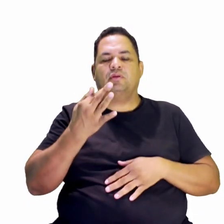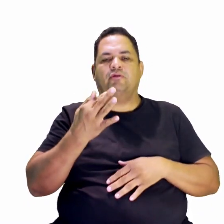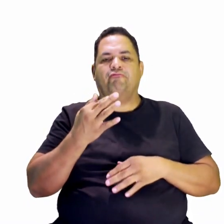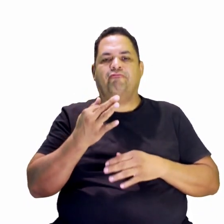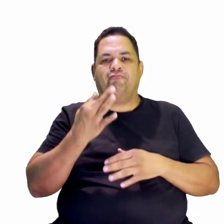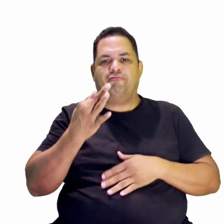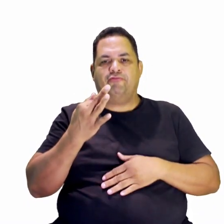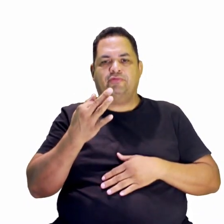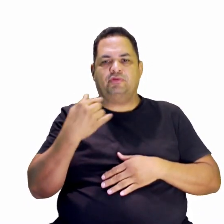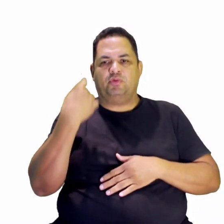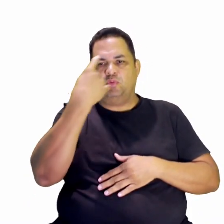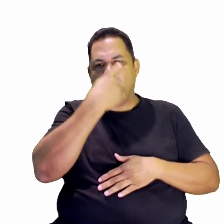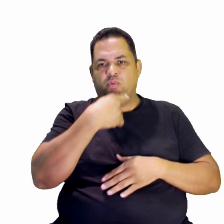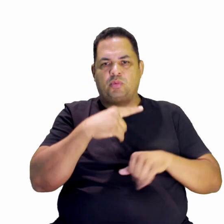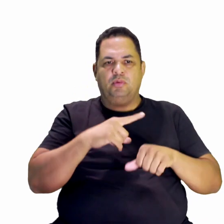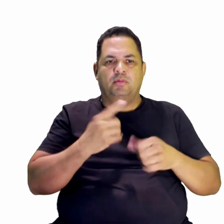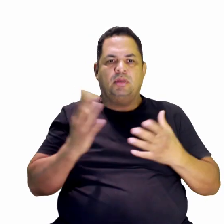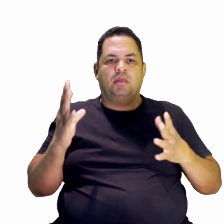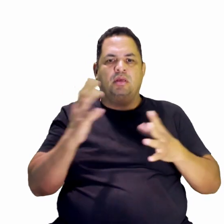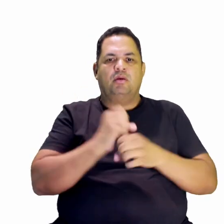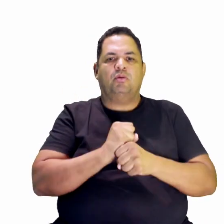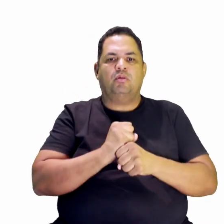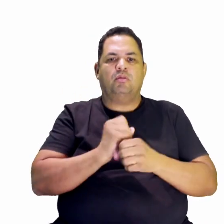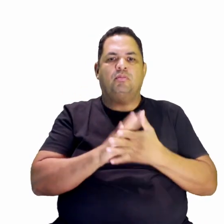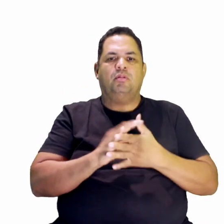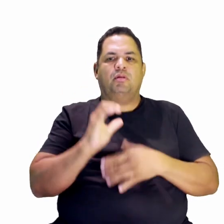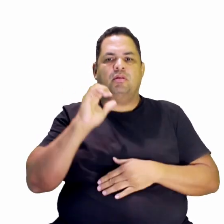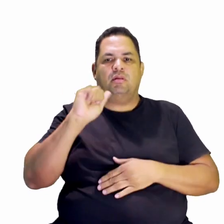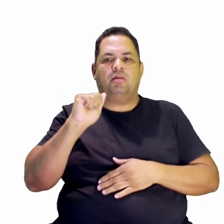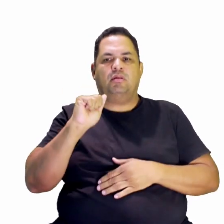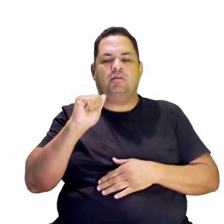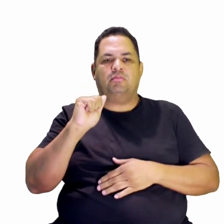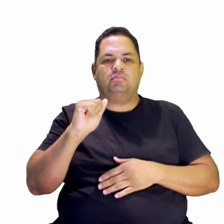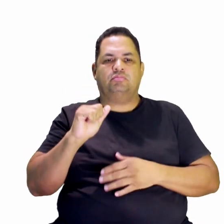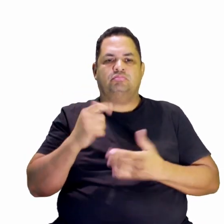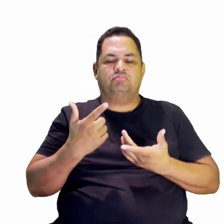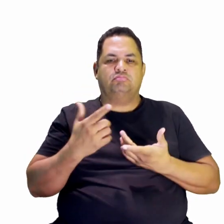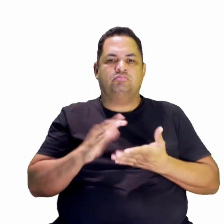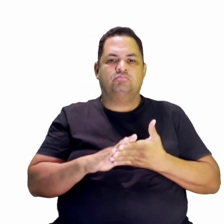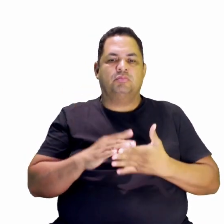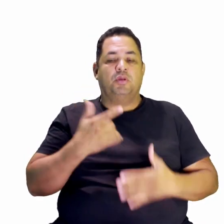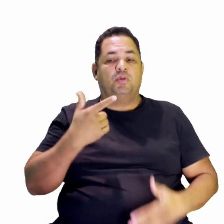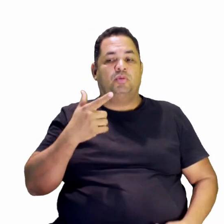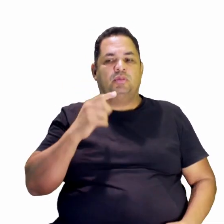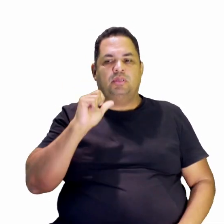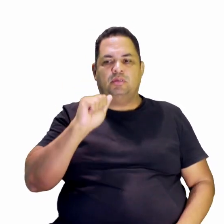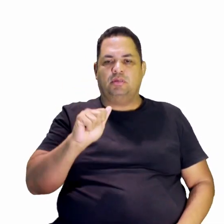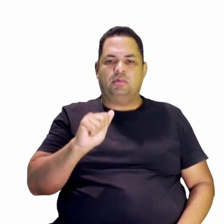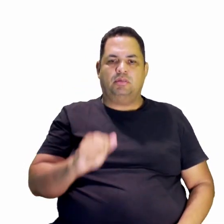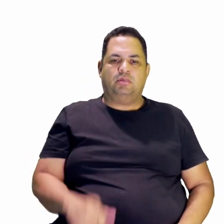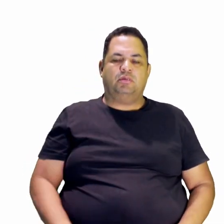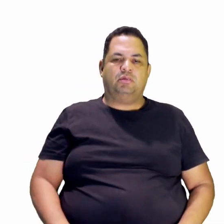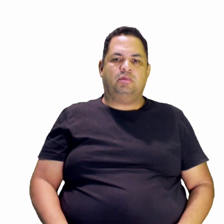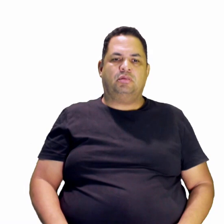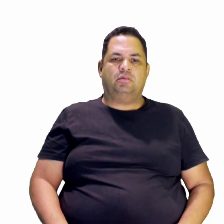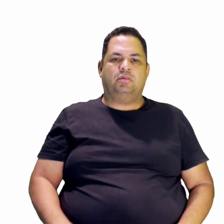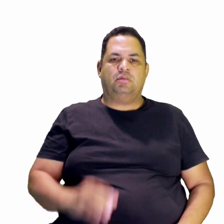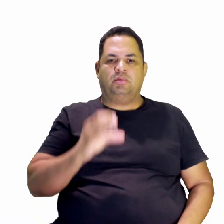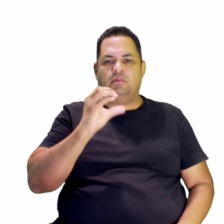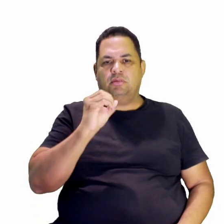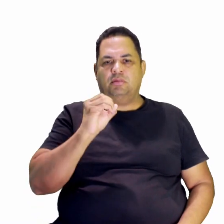velocidade para calcular o modo da aceleração sofrida, ou desaceleração, que alguns falam, né? Onde